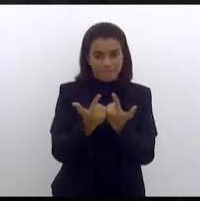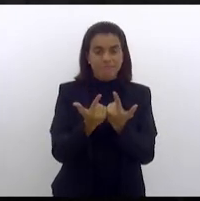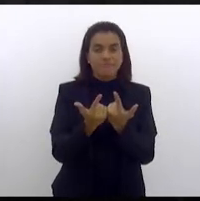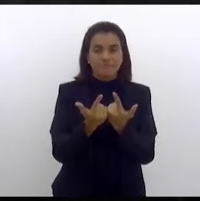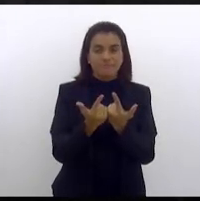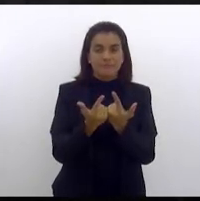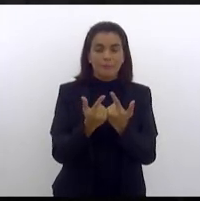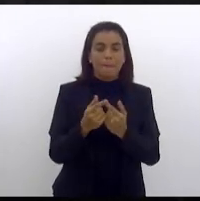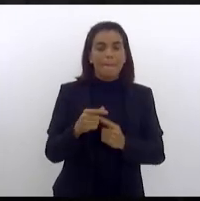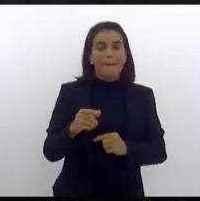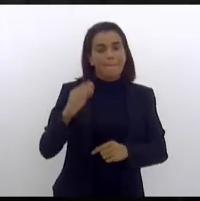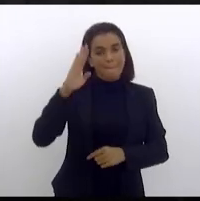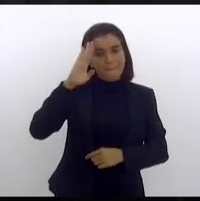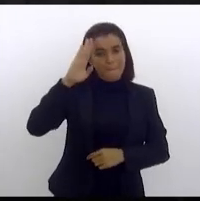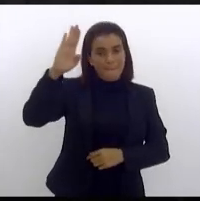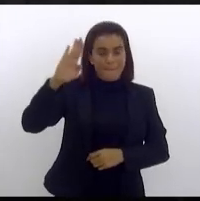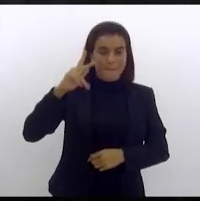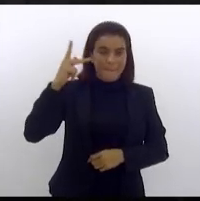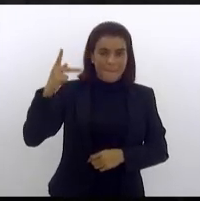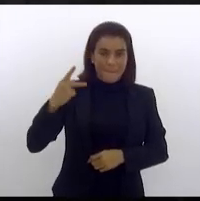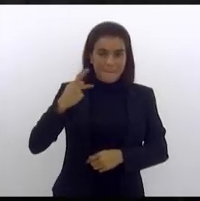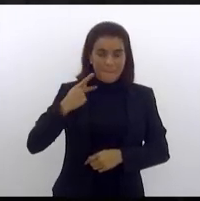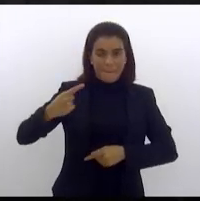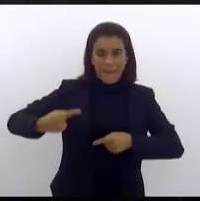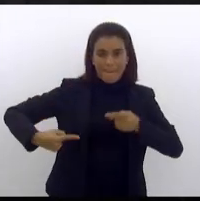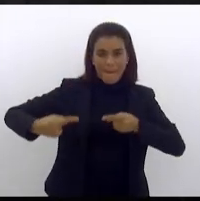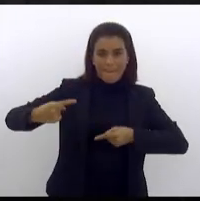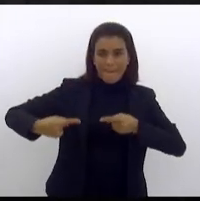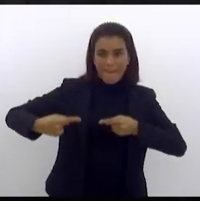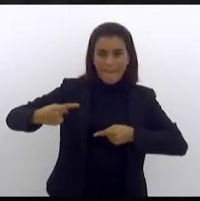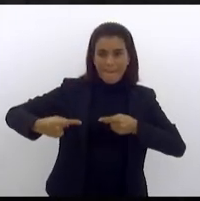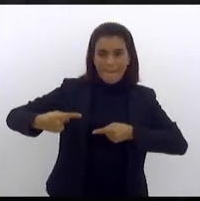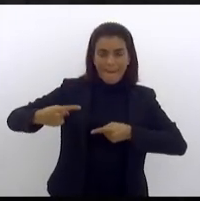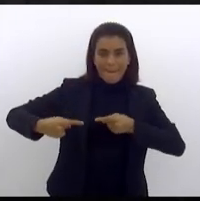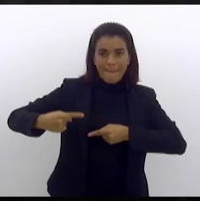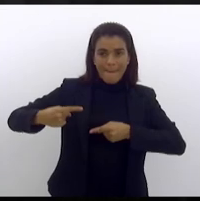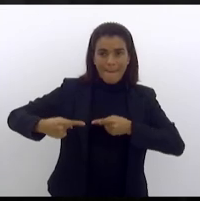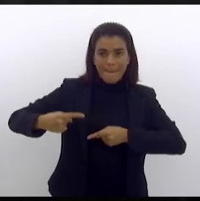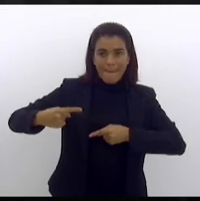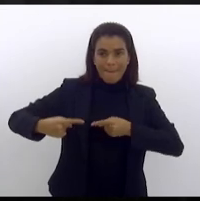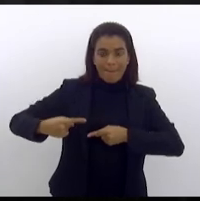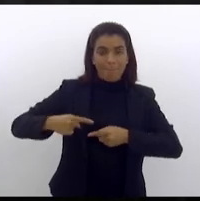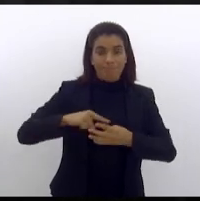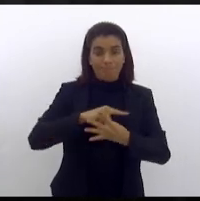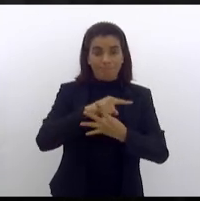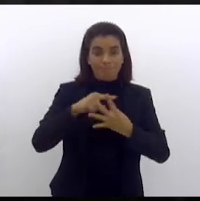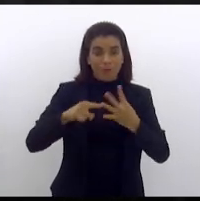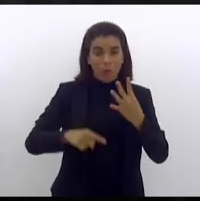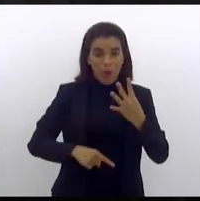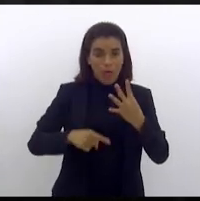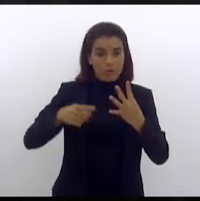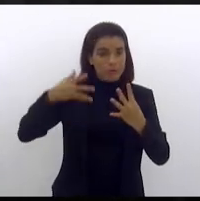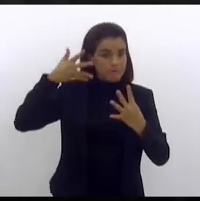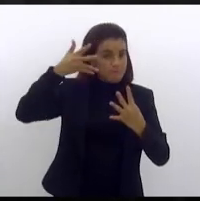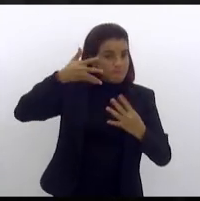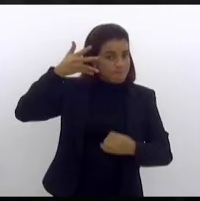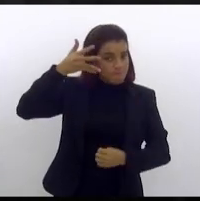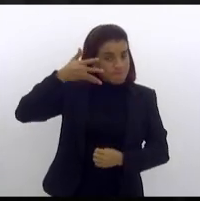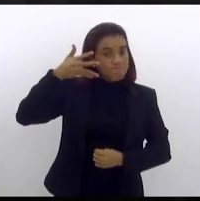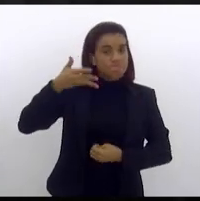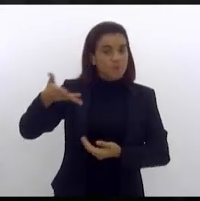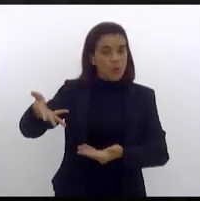pela procuradoria debateu através de quatro palestrantes